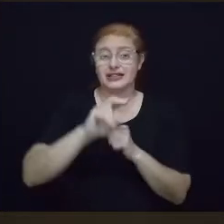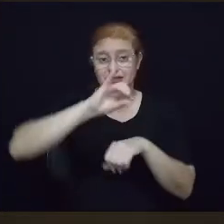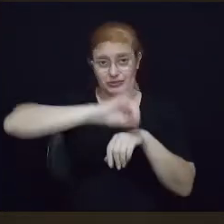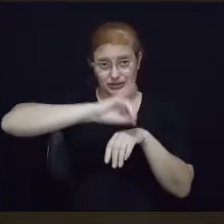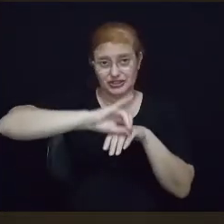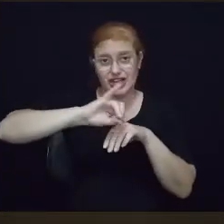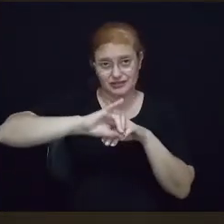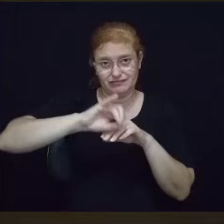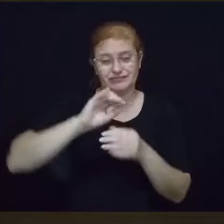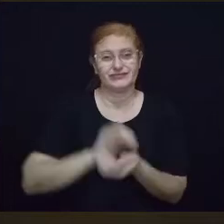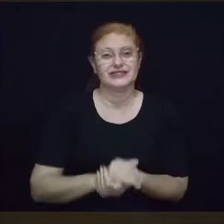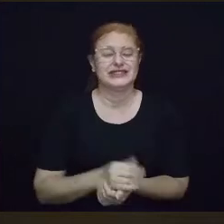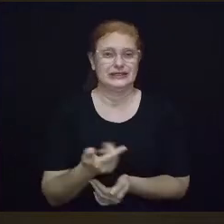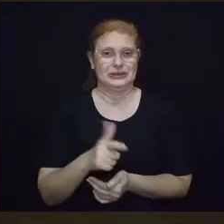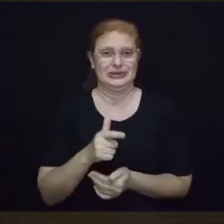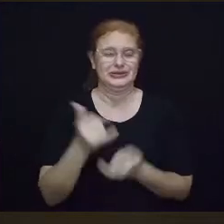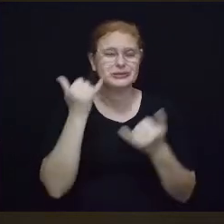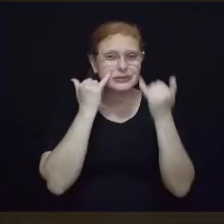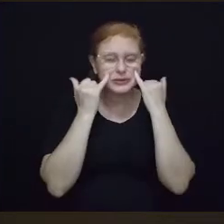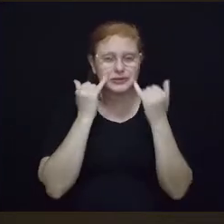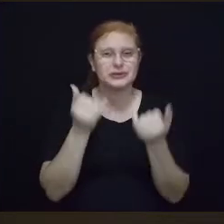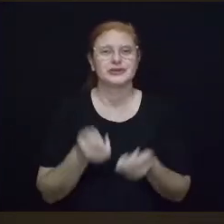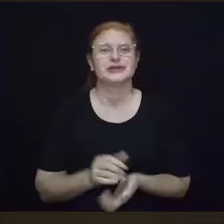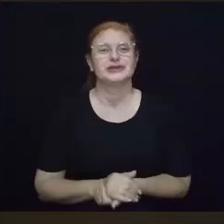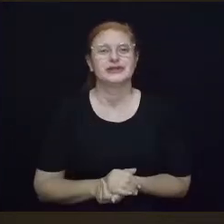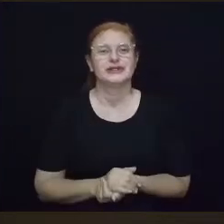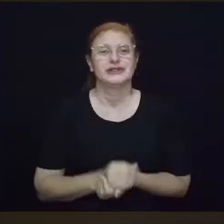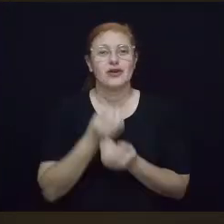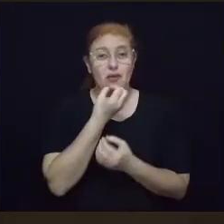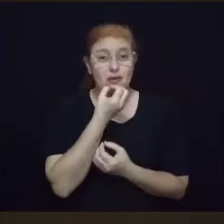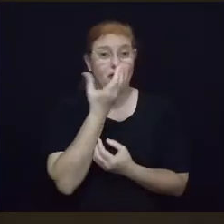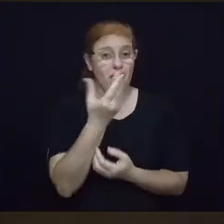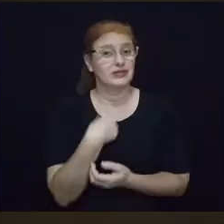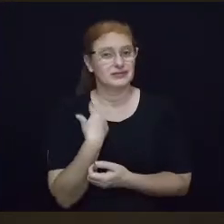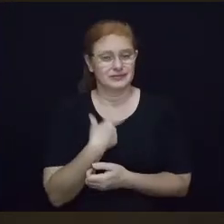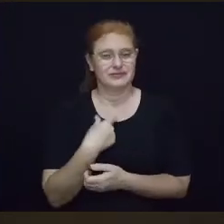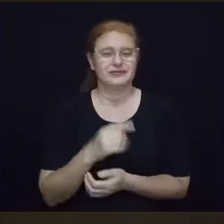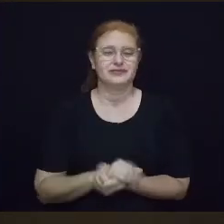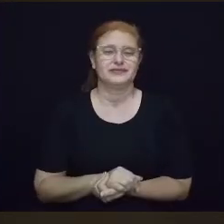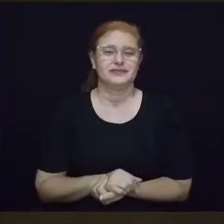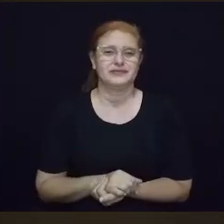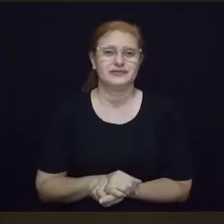não trouxemos essa informação, então gostarias de contar para a gente, Mauro?